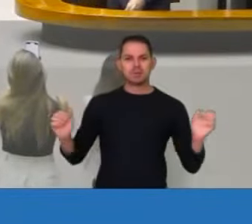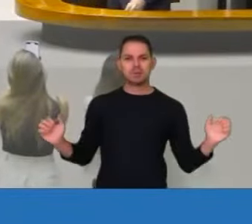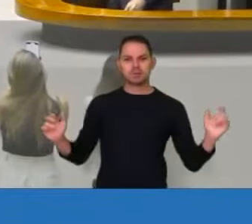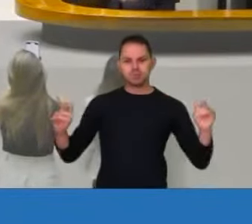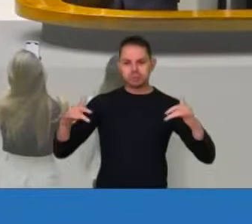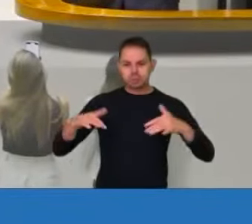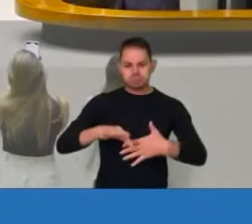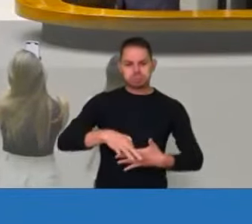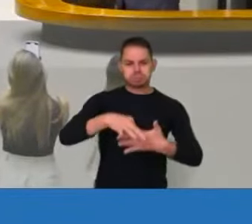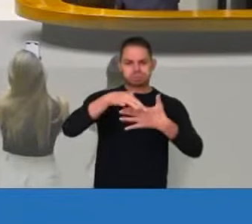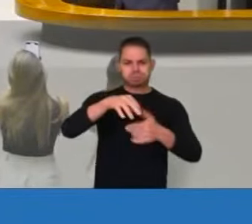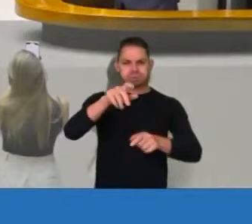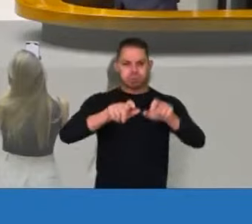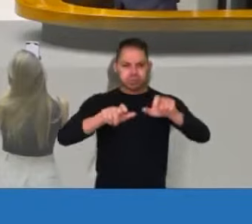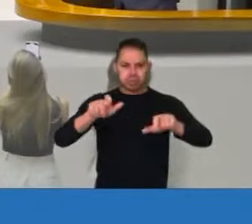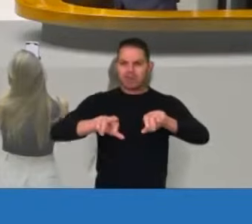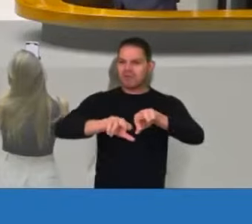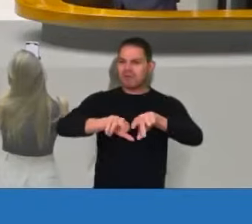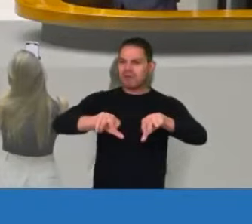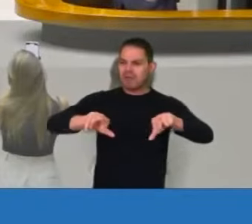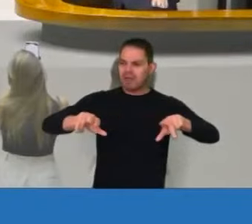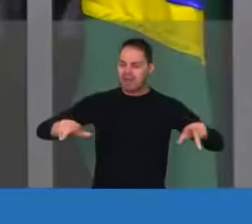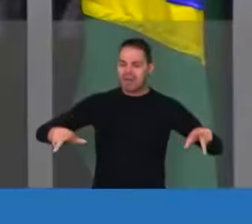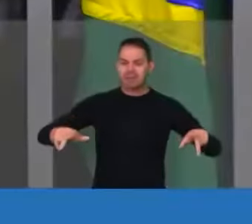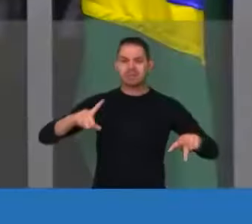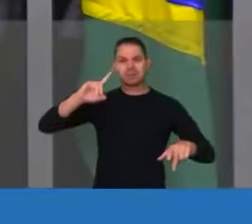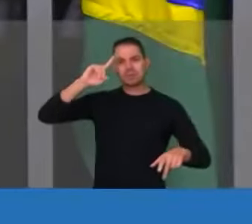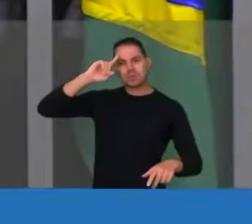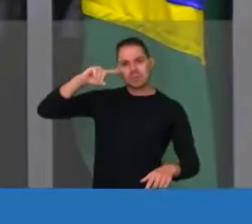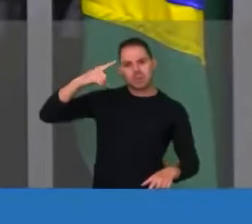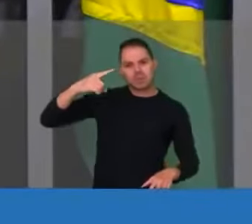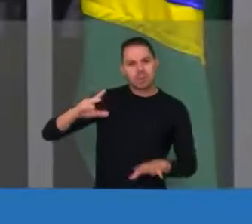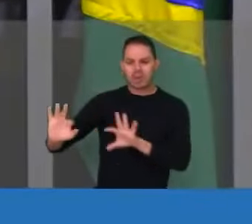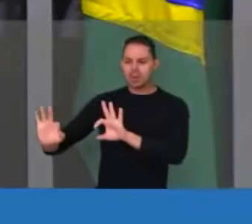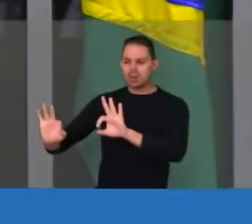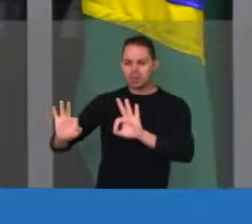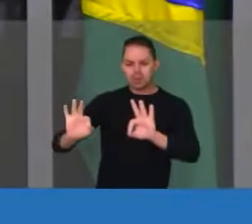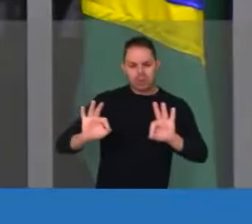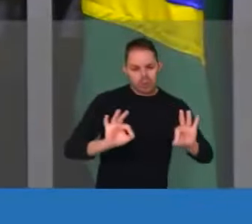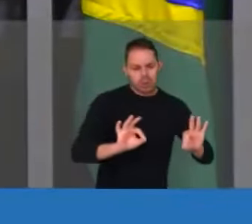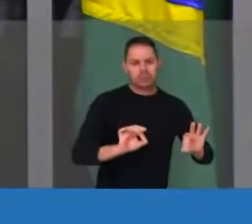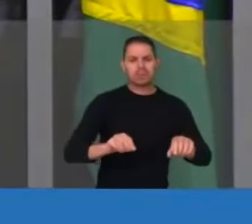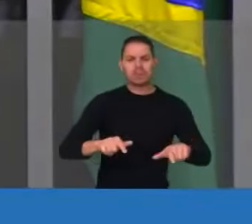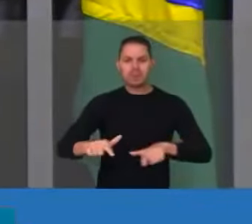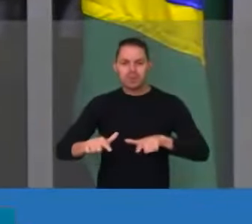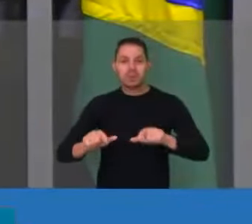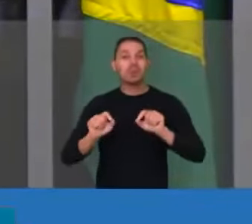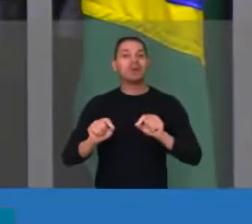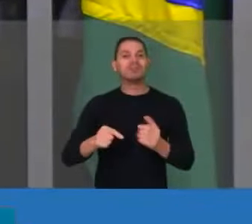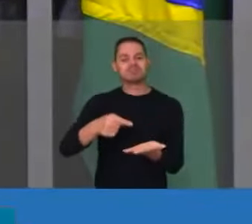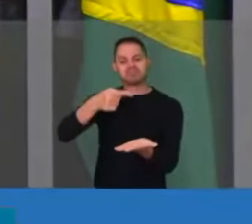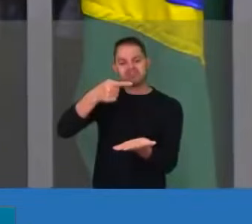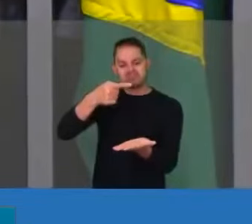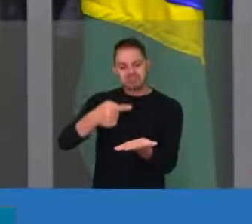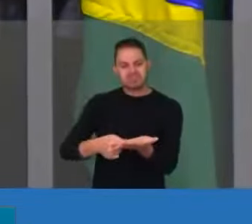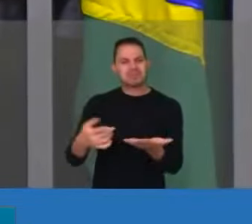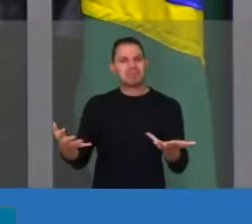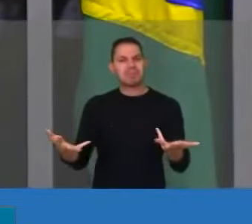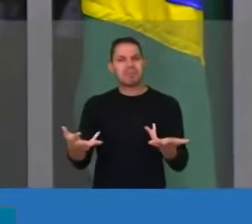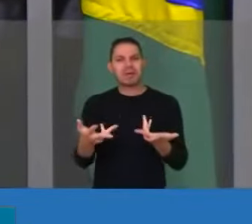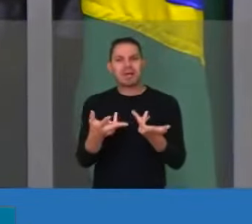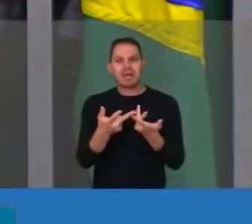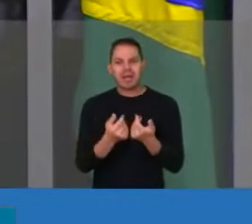de lideranças que tem no seu dia a dia na sua atividade no seu trabalho um compromisso tão belo com o